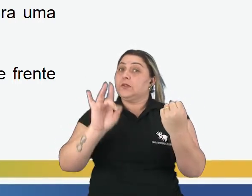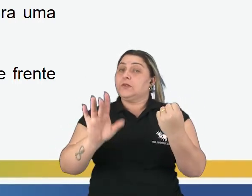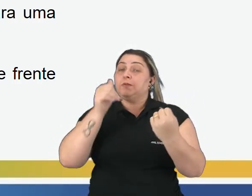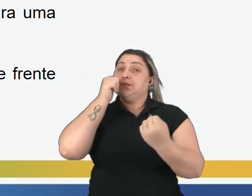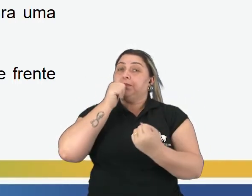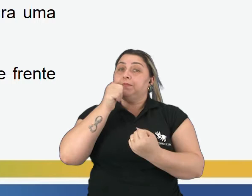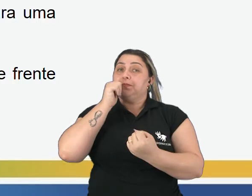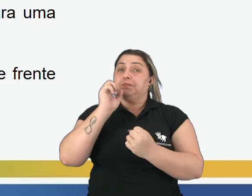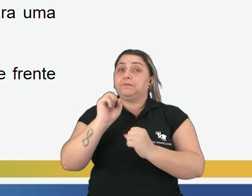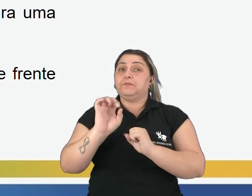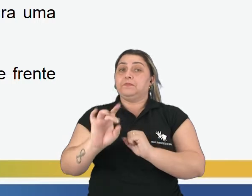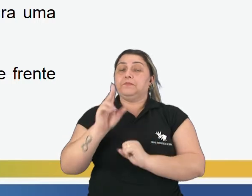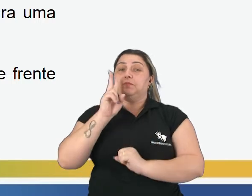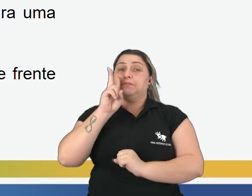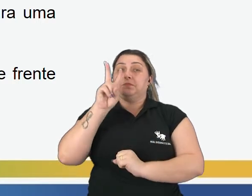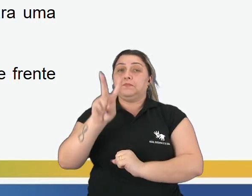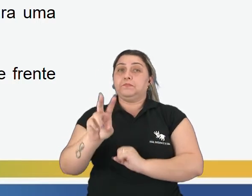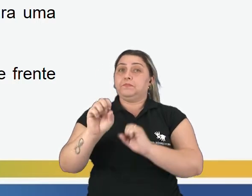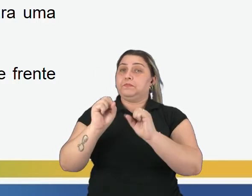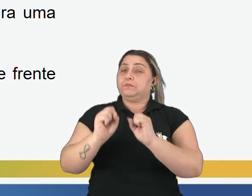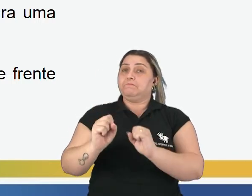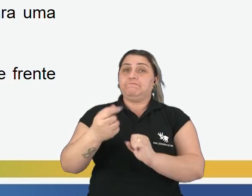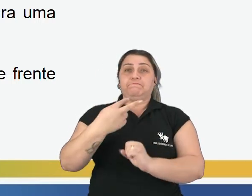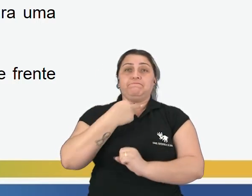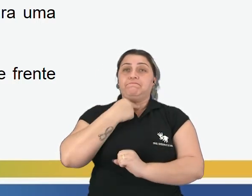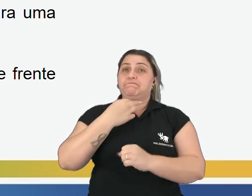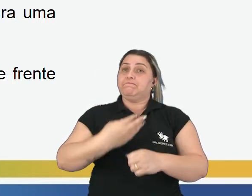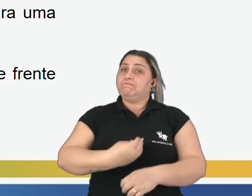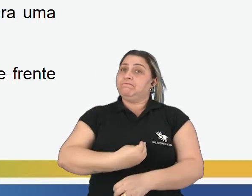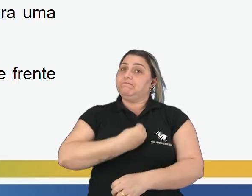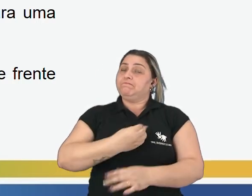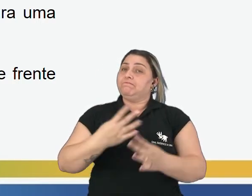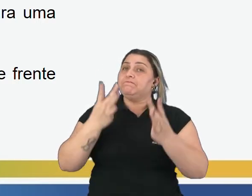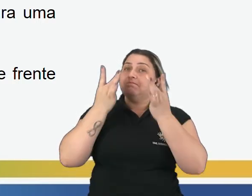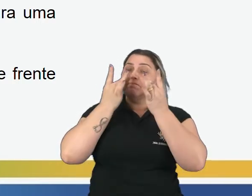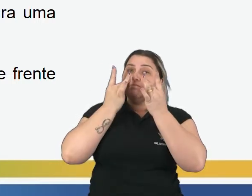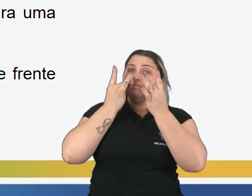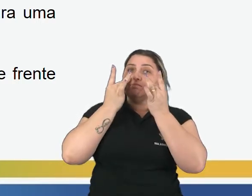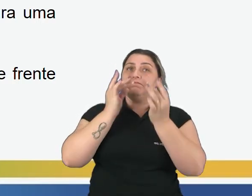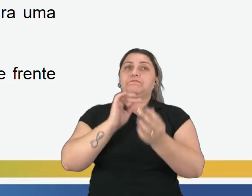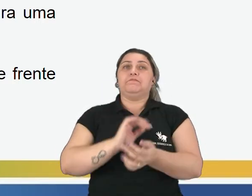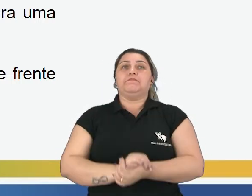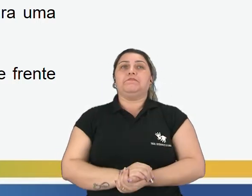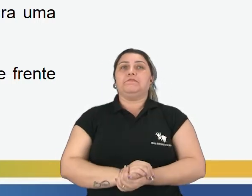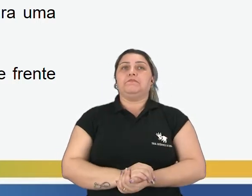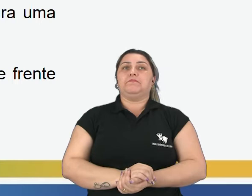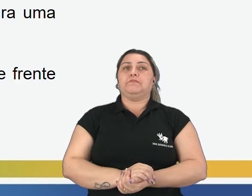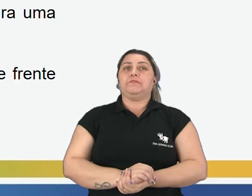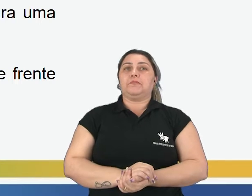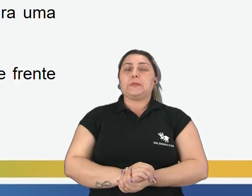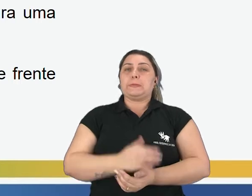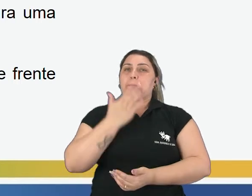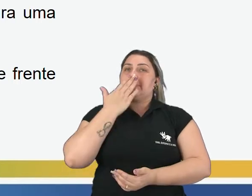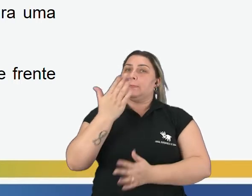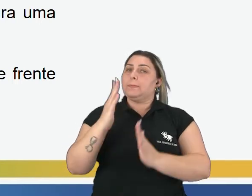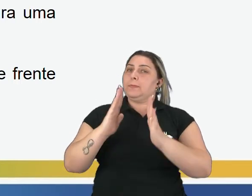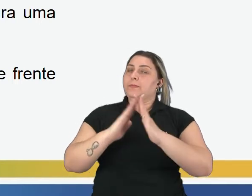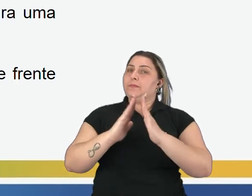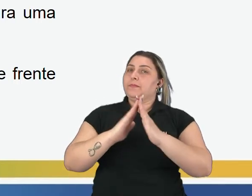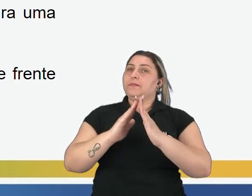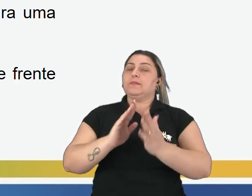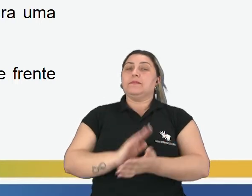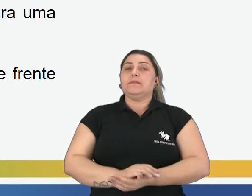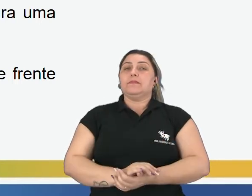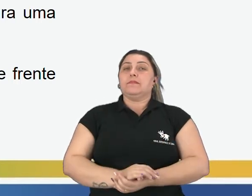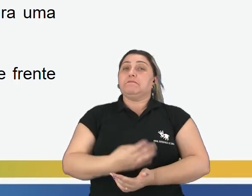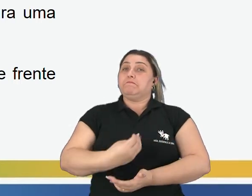era apropriado para uma mãe de família? A consequência foi que a narradora só podia observar o carnaval de frente de sua casa.